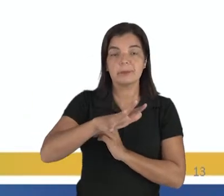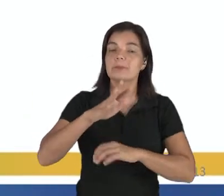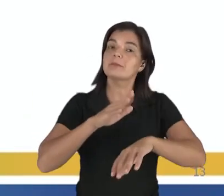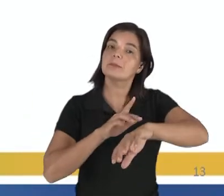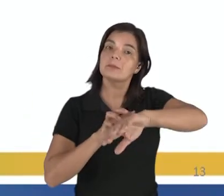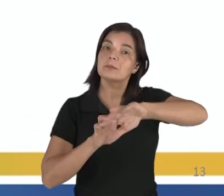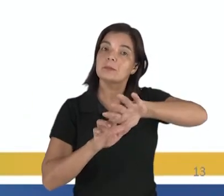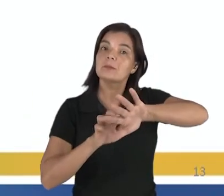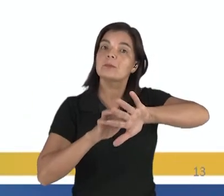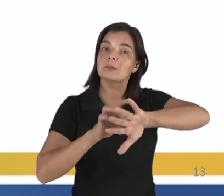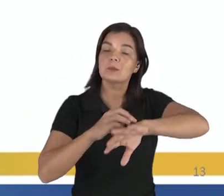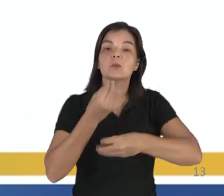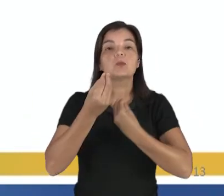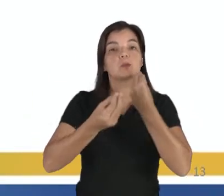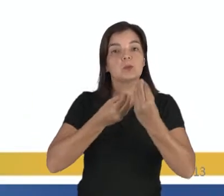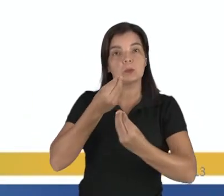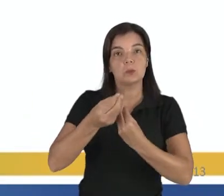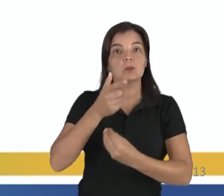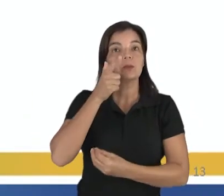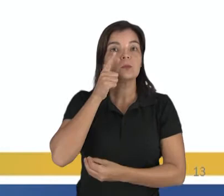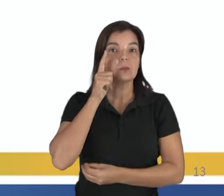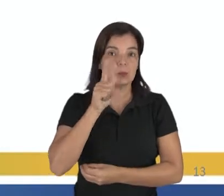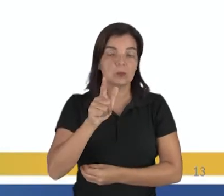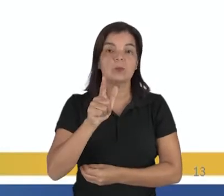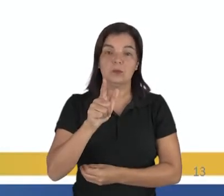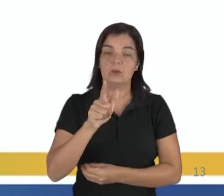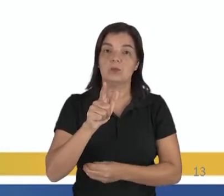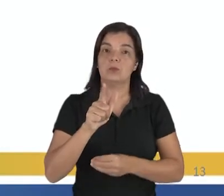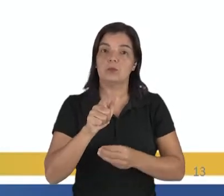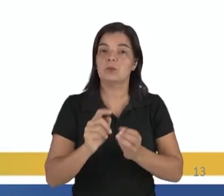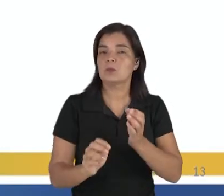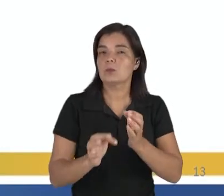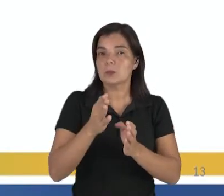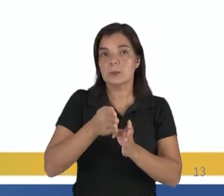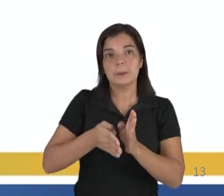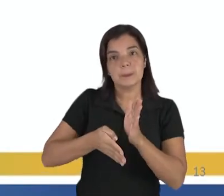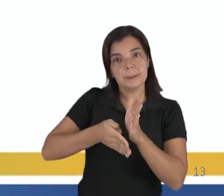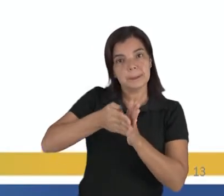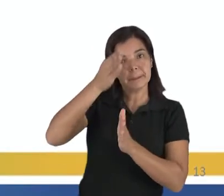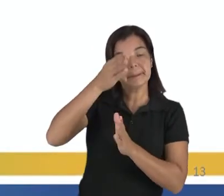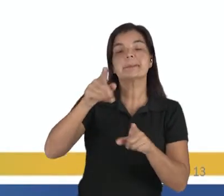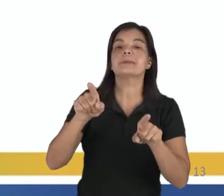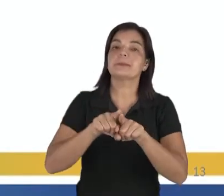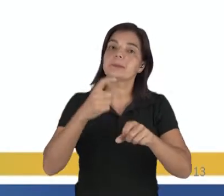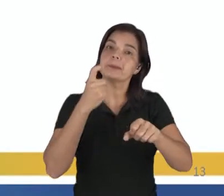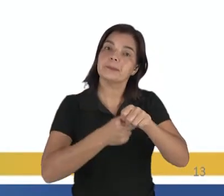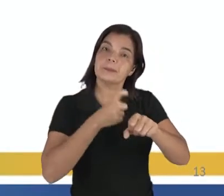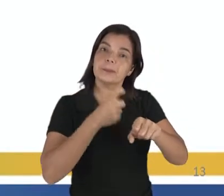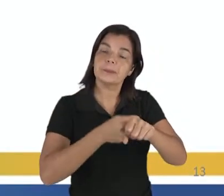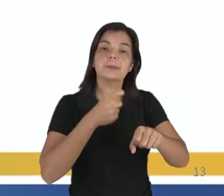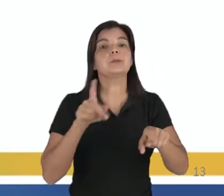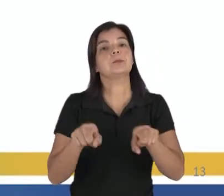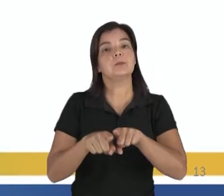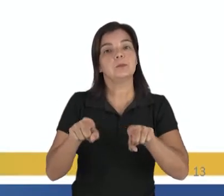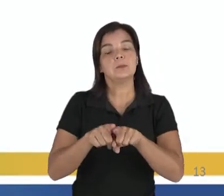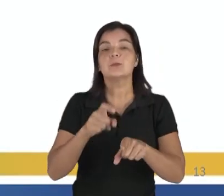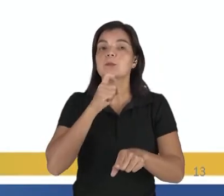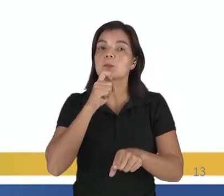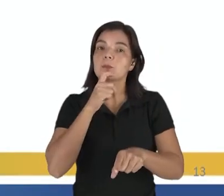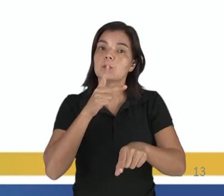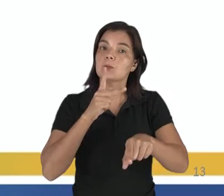escalada é o de conseguir ascender por superfícies quase verticais, em gelo, rocha ou